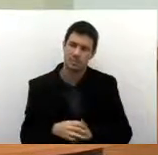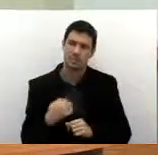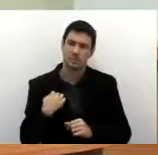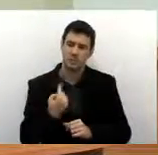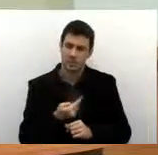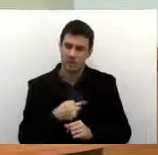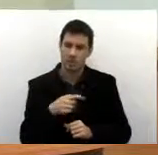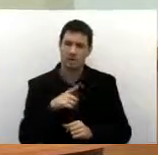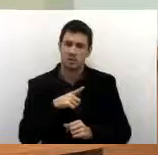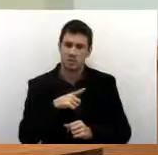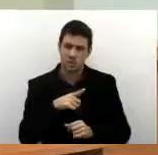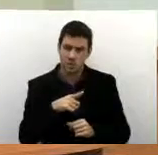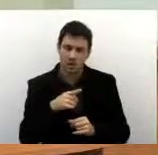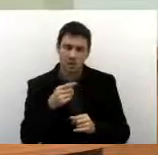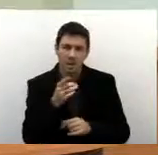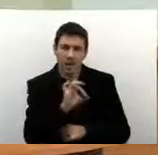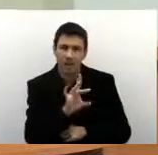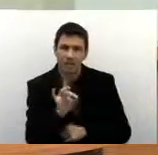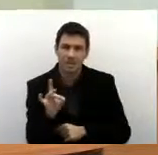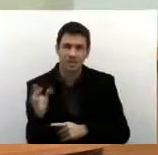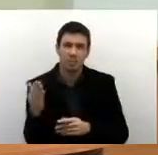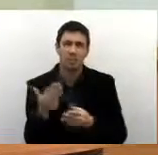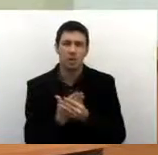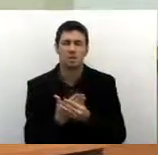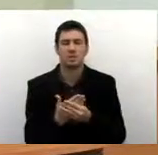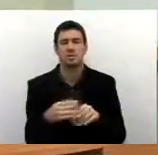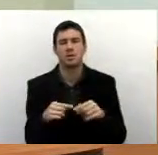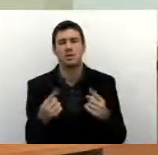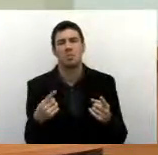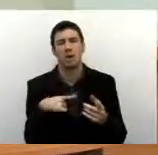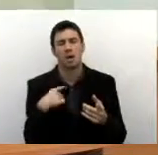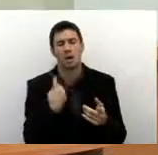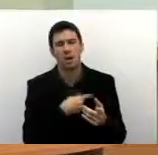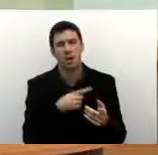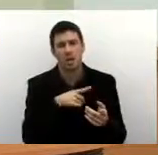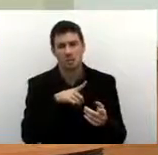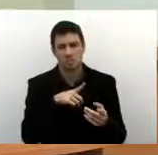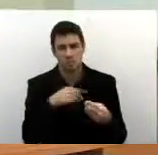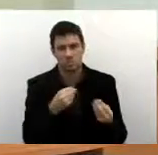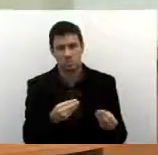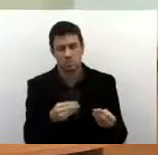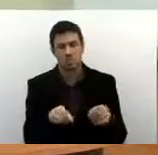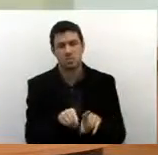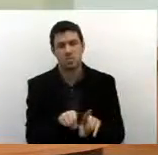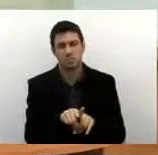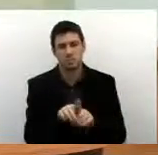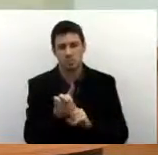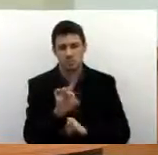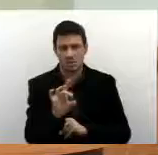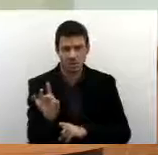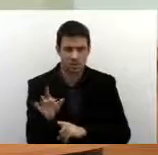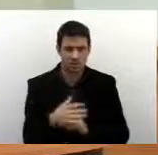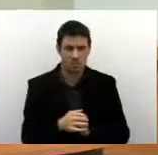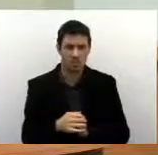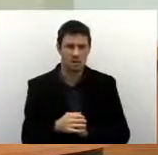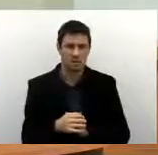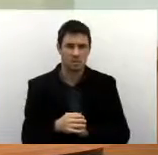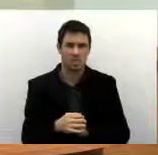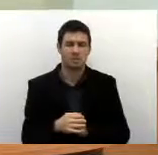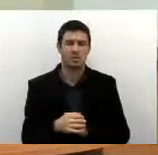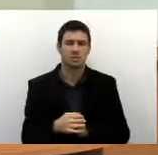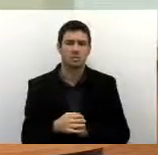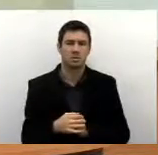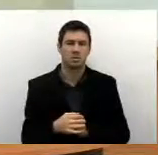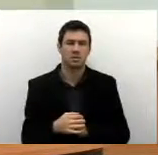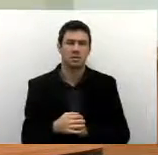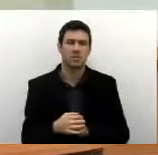ínfimes para cada pasta, mas nós temos que ser racional acima de tudo, nós temos que ser racionais. Por que eu digo